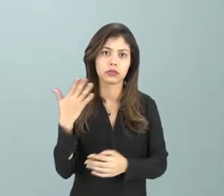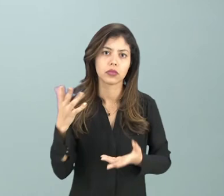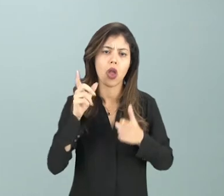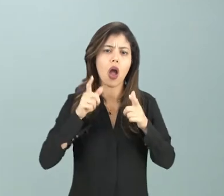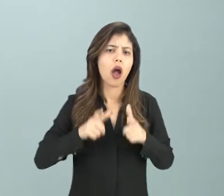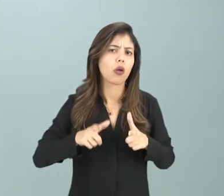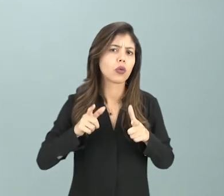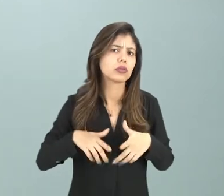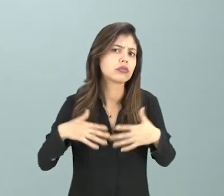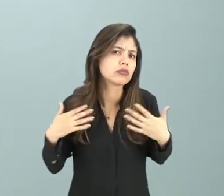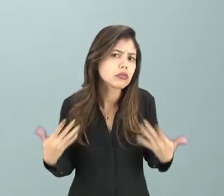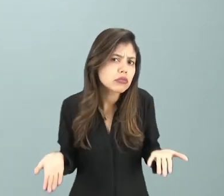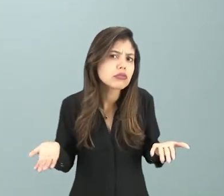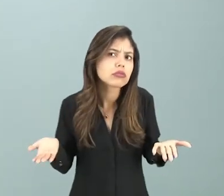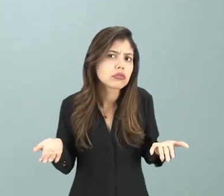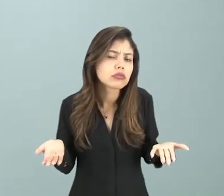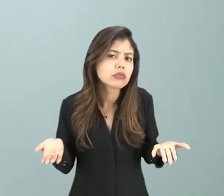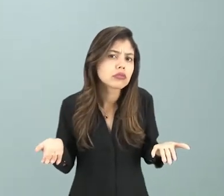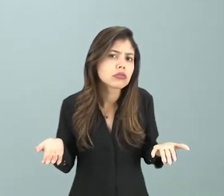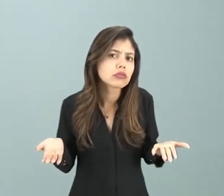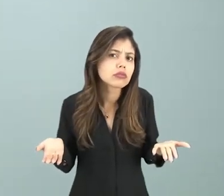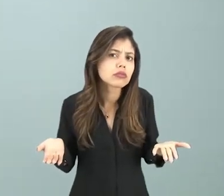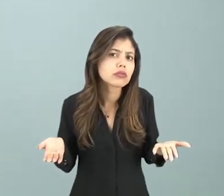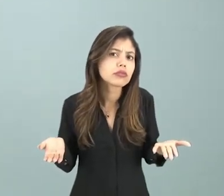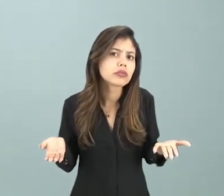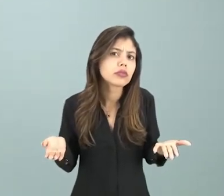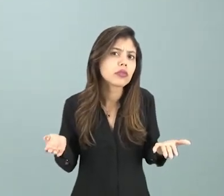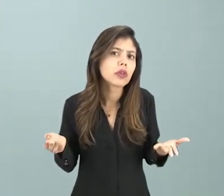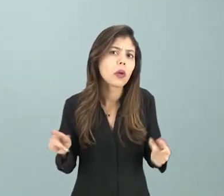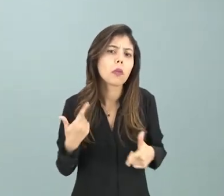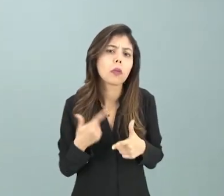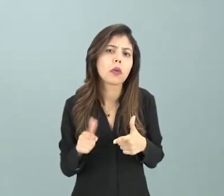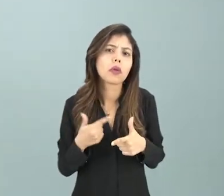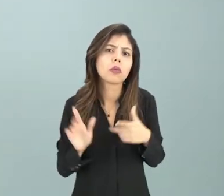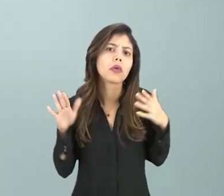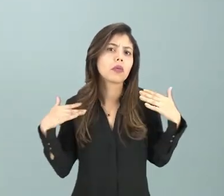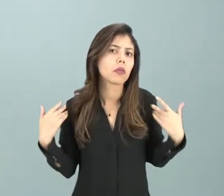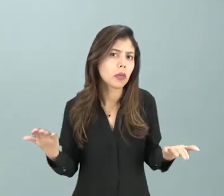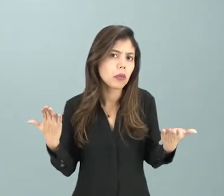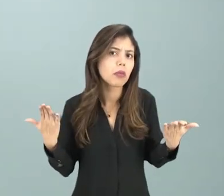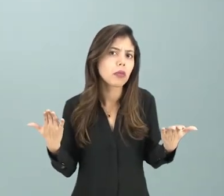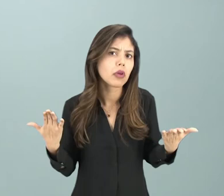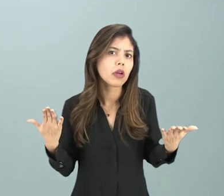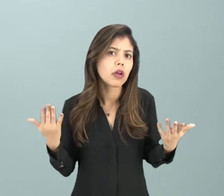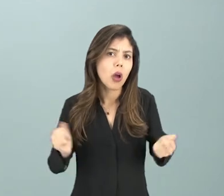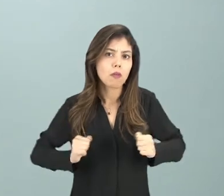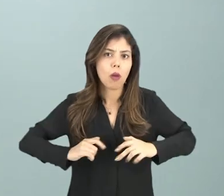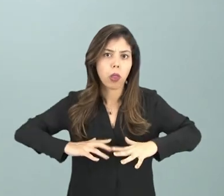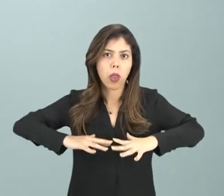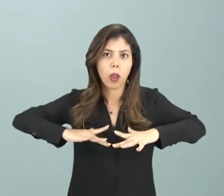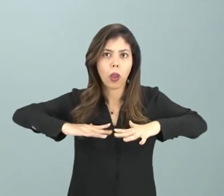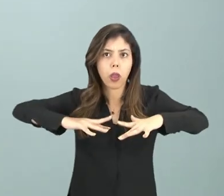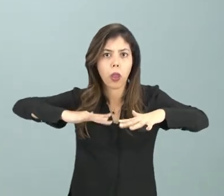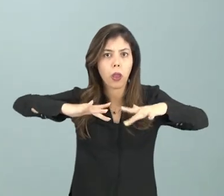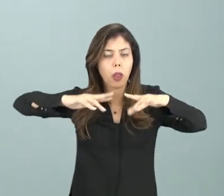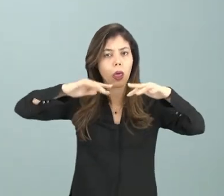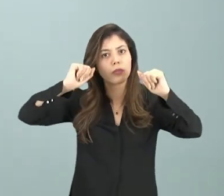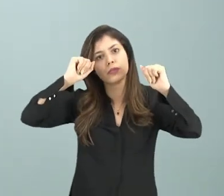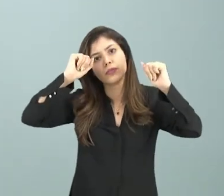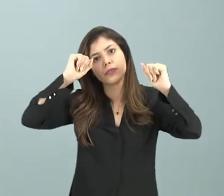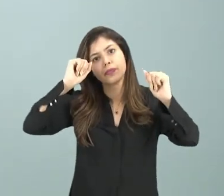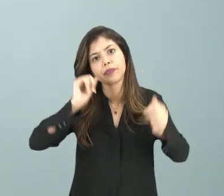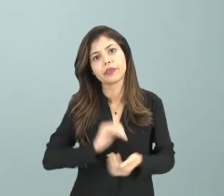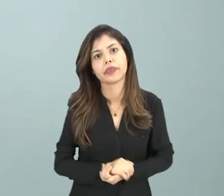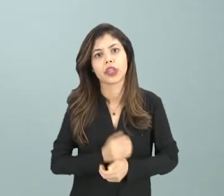lixo onde coloca esse lixo ele pode causar excesso de lixo pode o